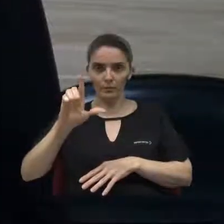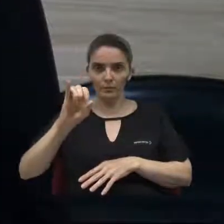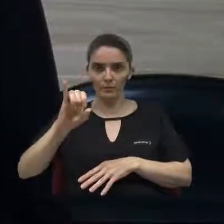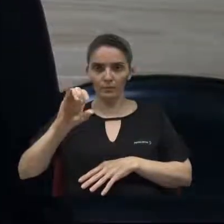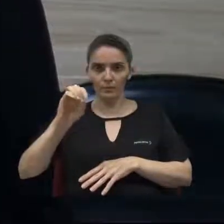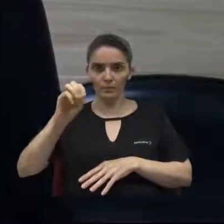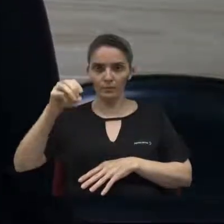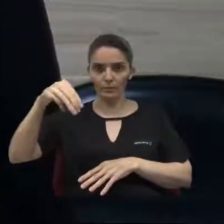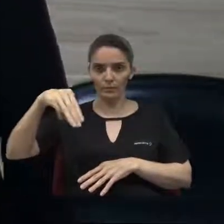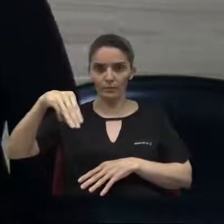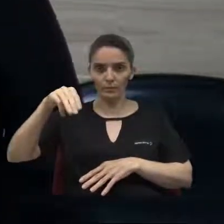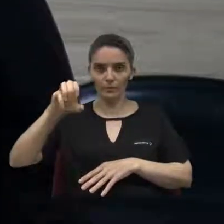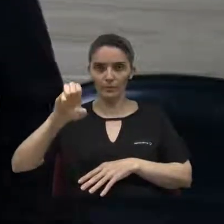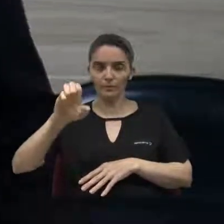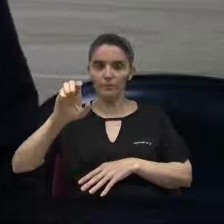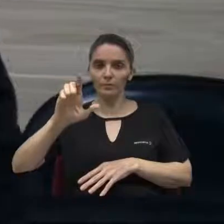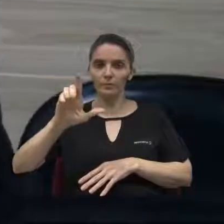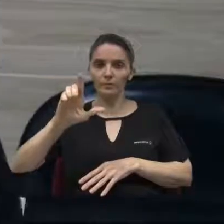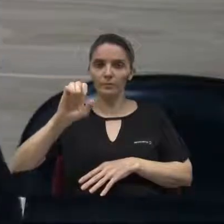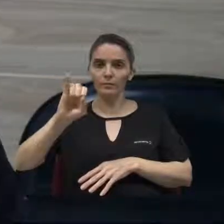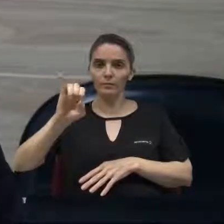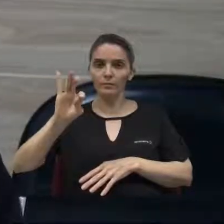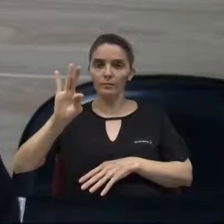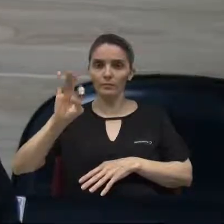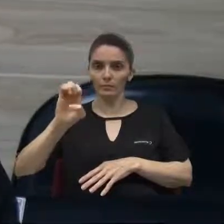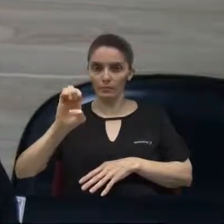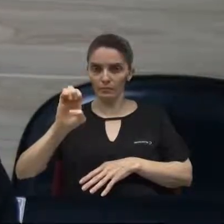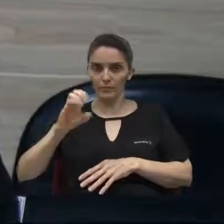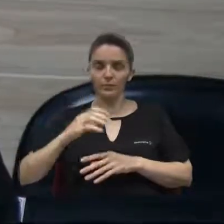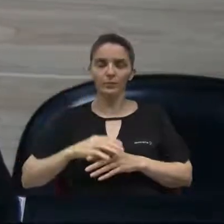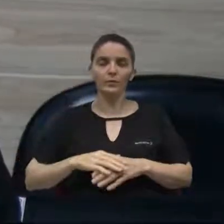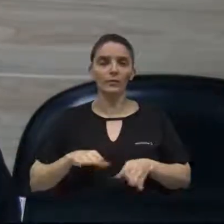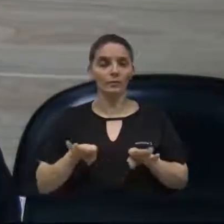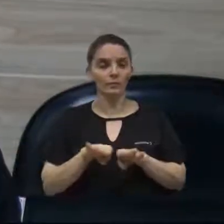Estados Unidos, o Dr. Jonas Salk